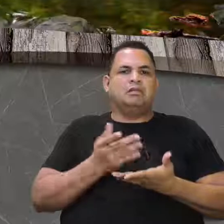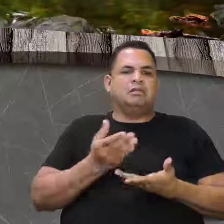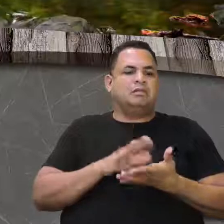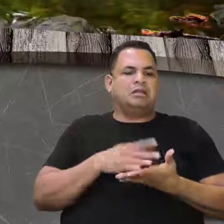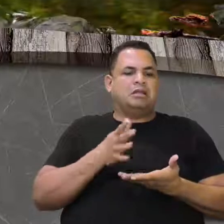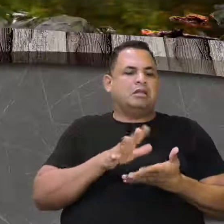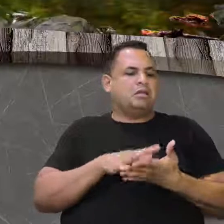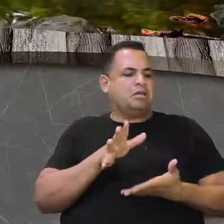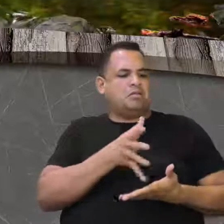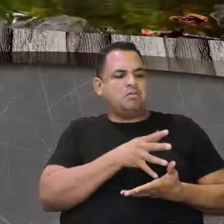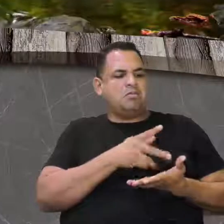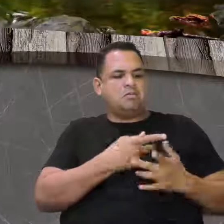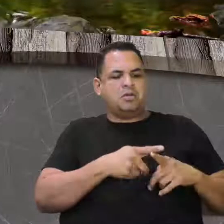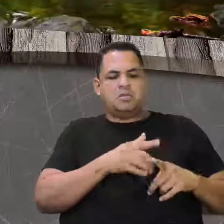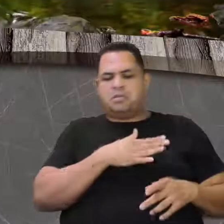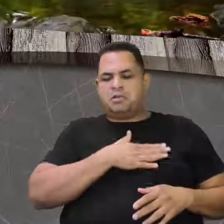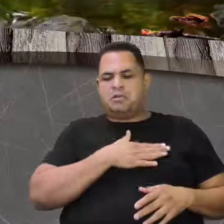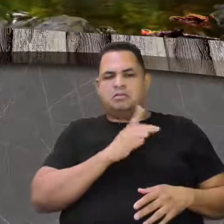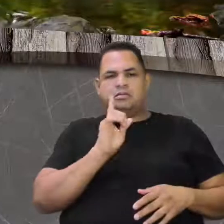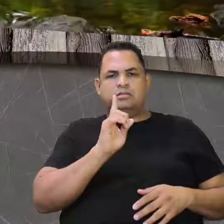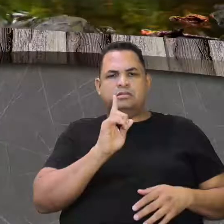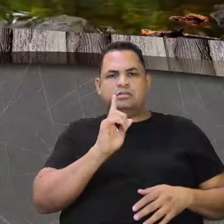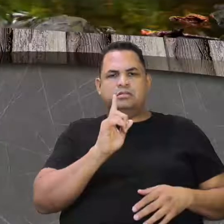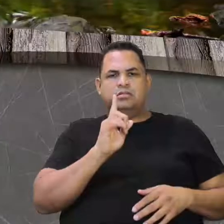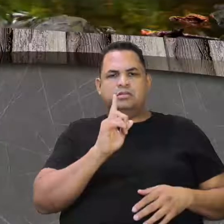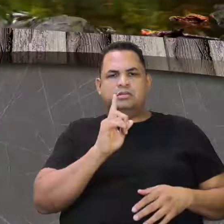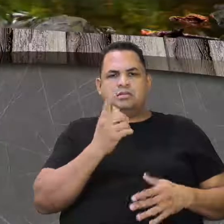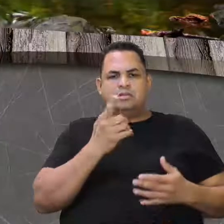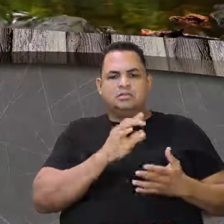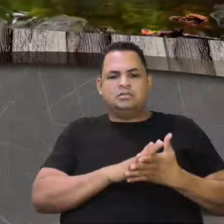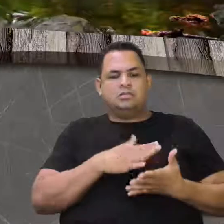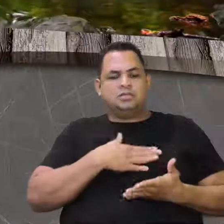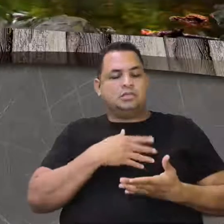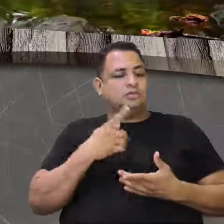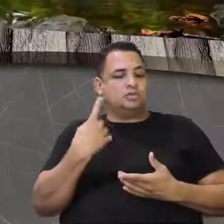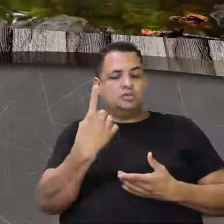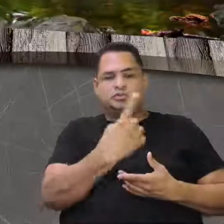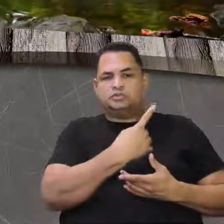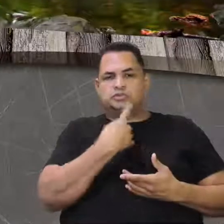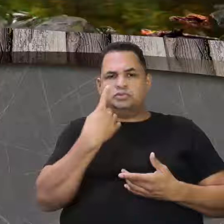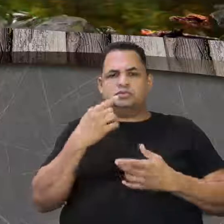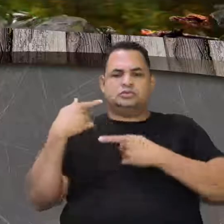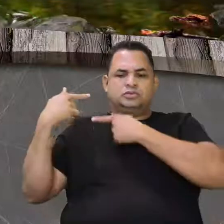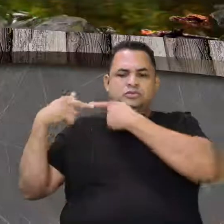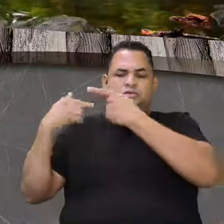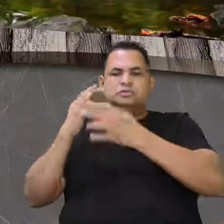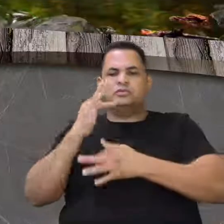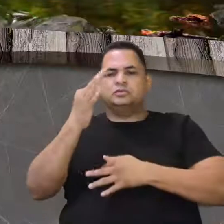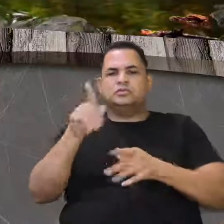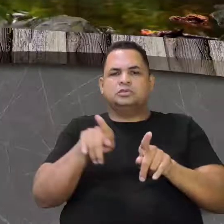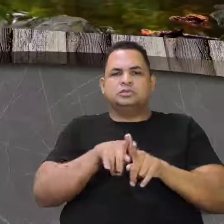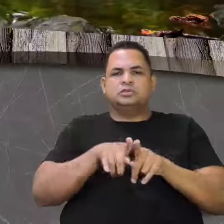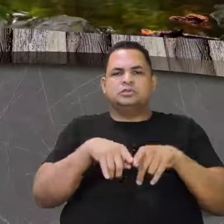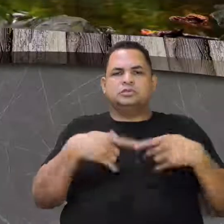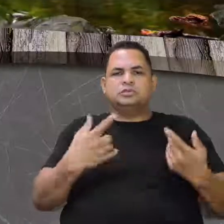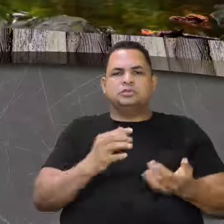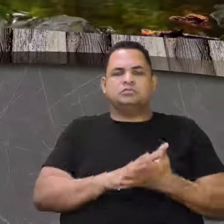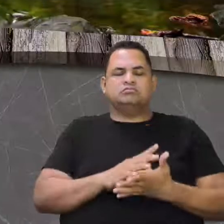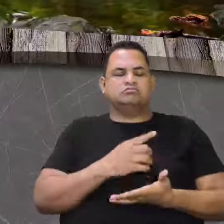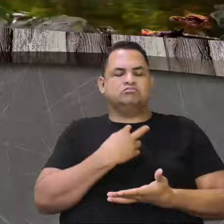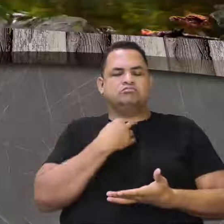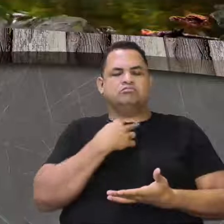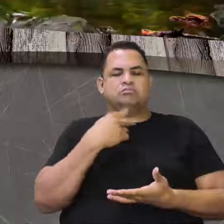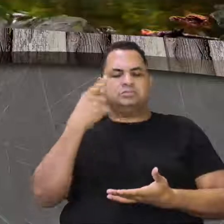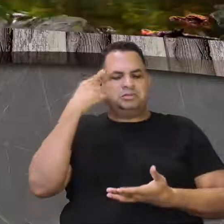faço aqui é da minha conta. Não, é da sua, da minha, de todos nós, das gerações futuras também. Por isso que a gente não pode